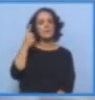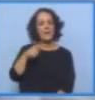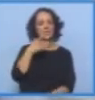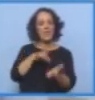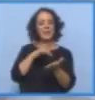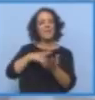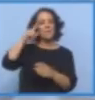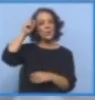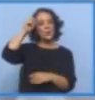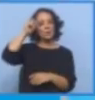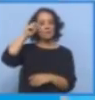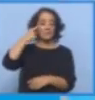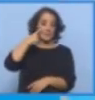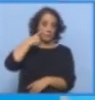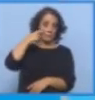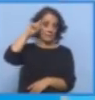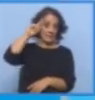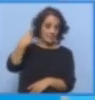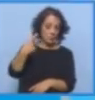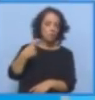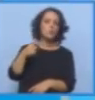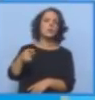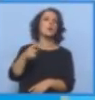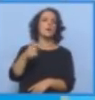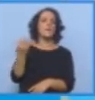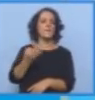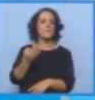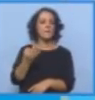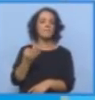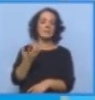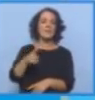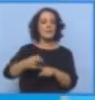Eu acho que é muito interessante percebermos logo, nos tempos concretos em que vivemos,